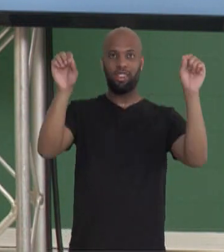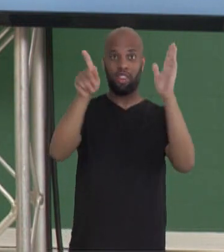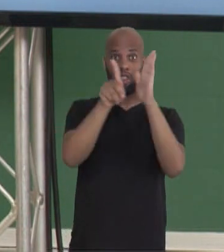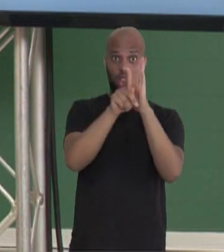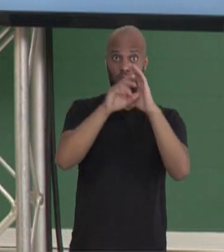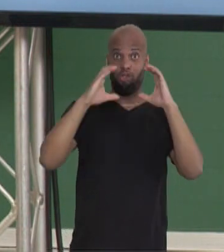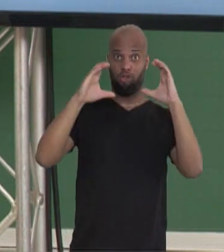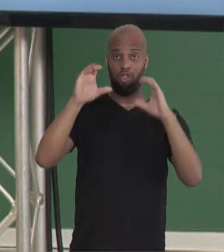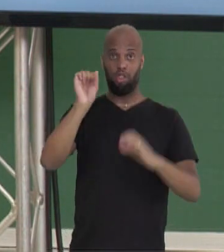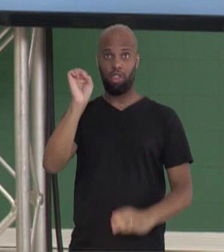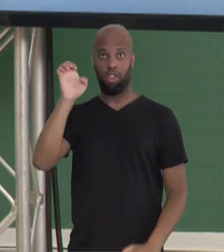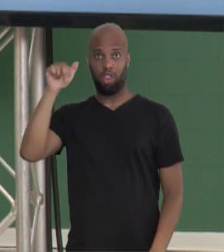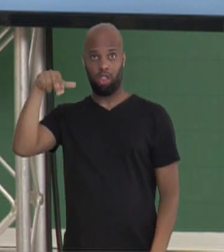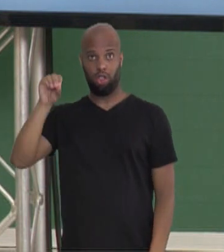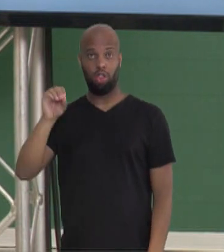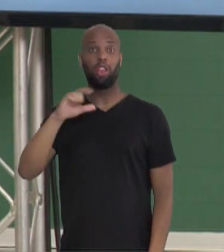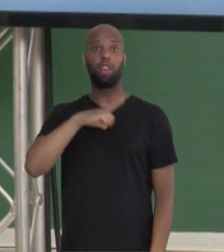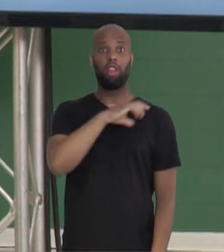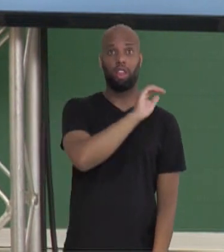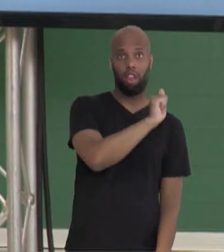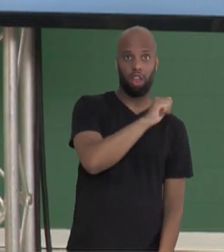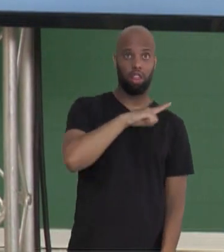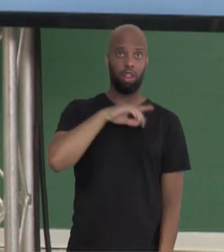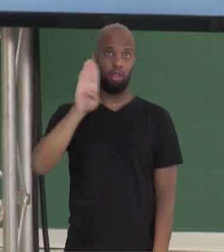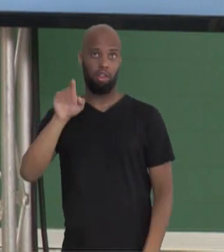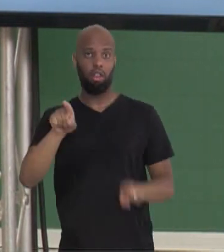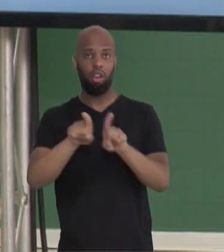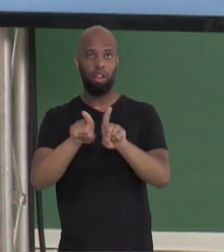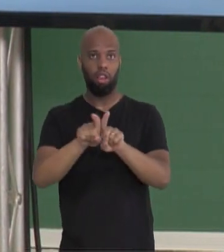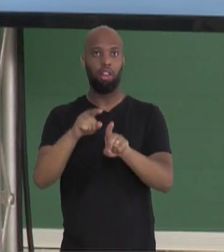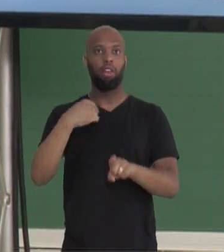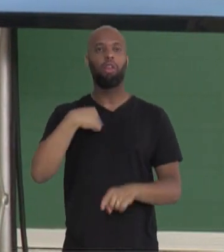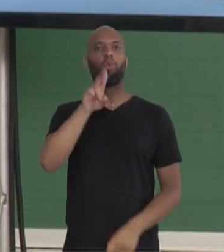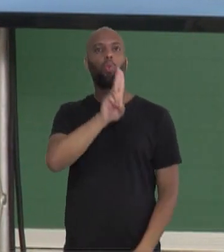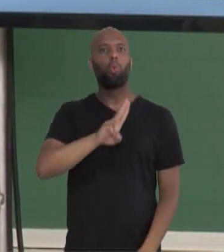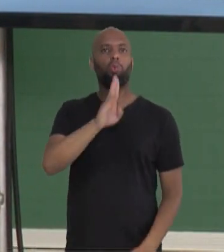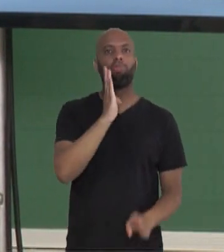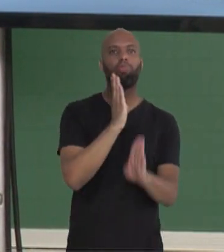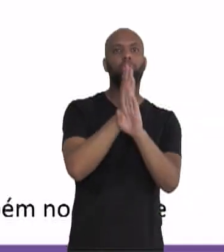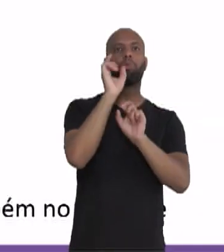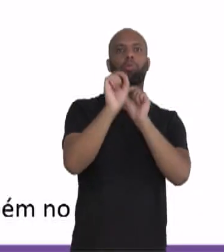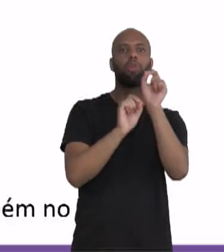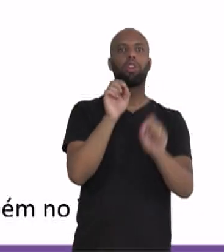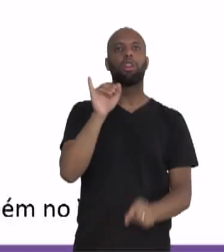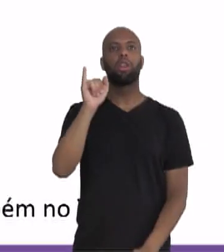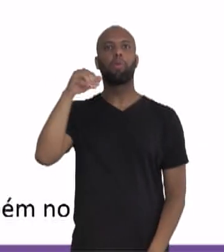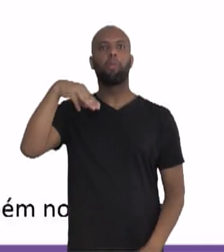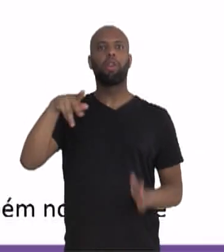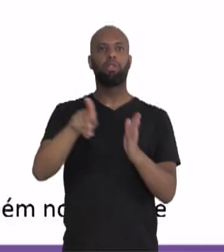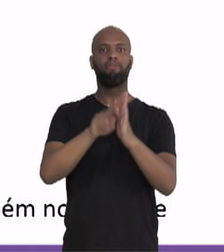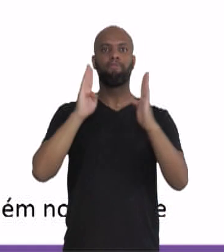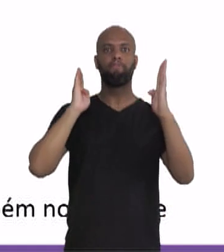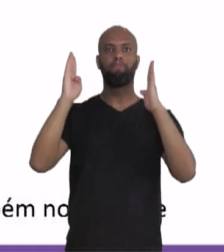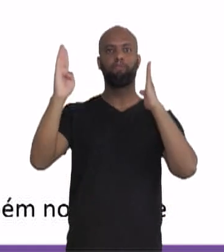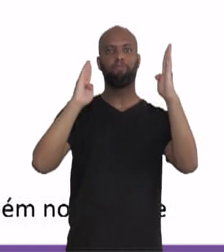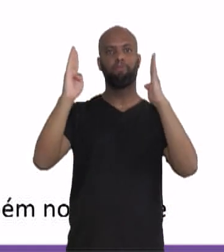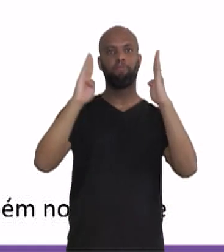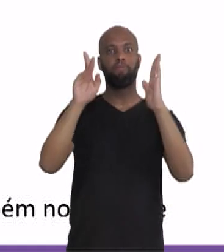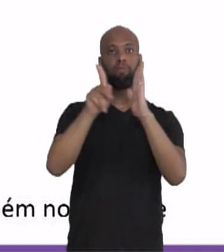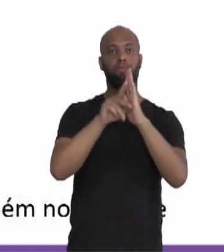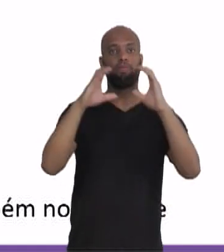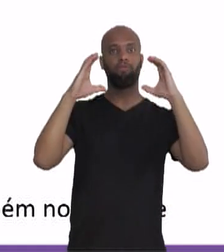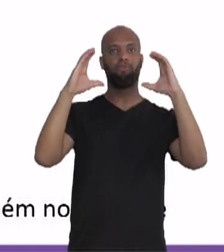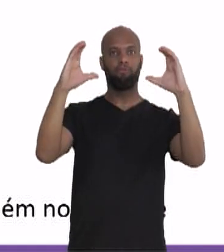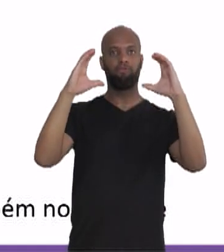função seno, o A e o B, certo? E a gente vai determinar uma imagem de intervalo aonde essa função